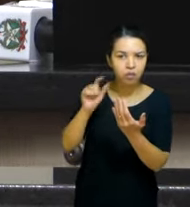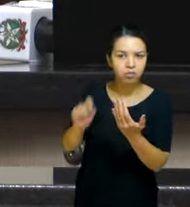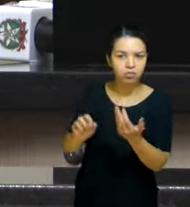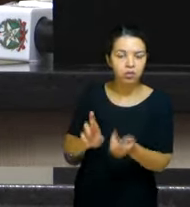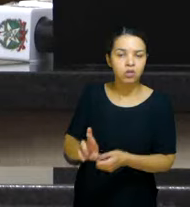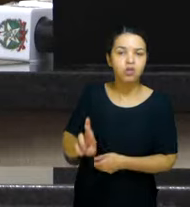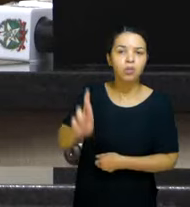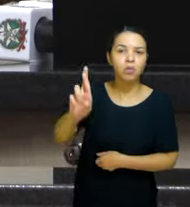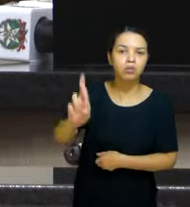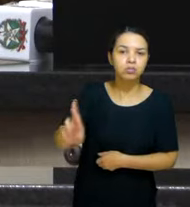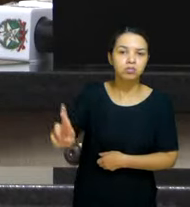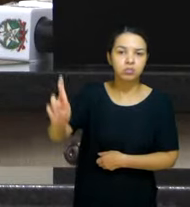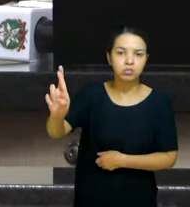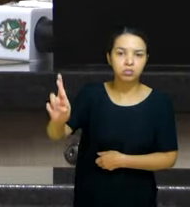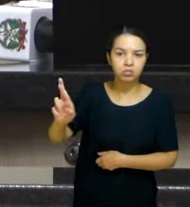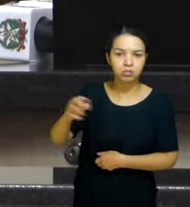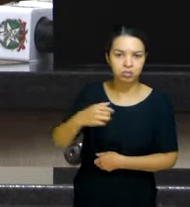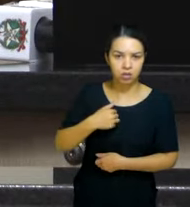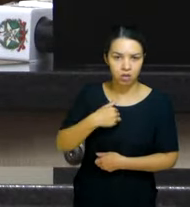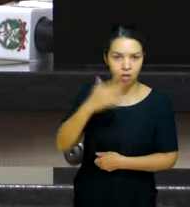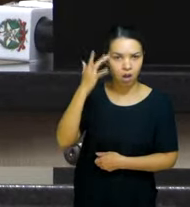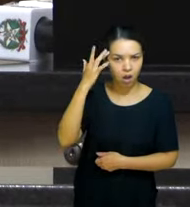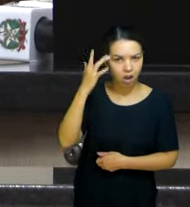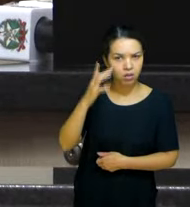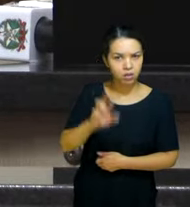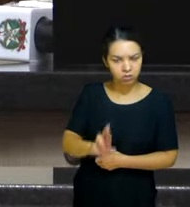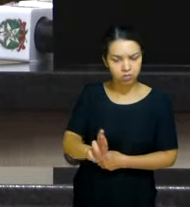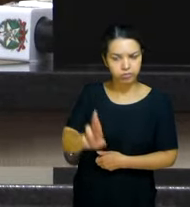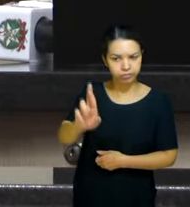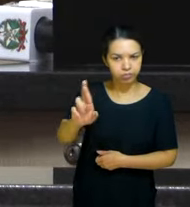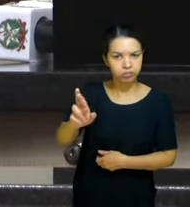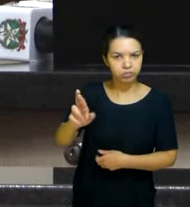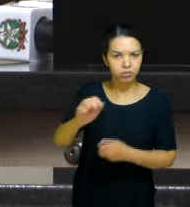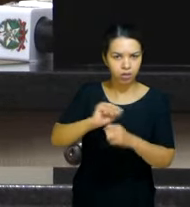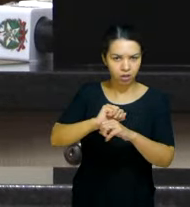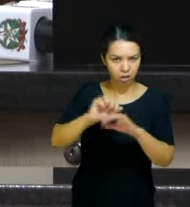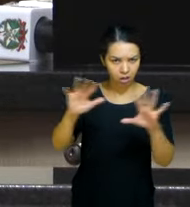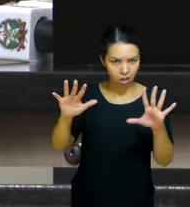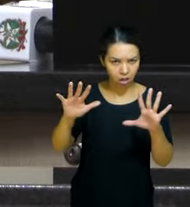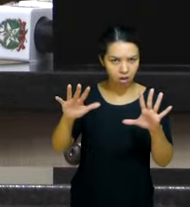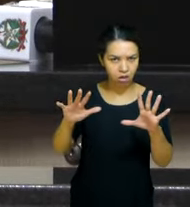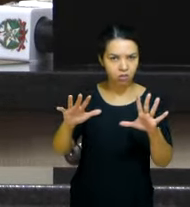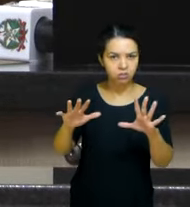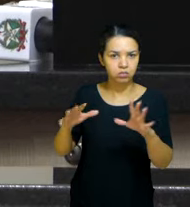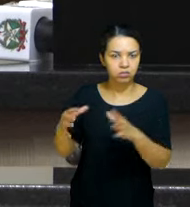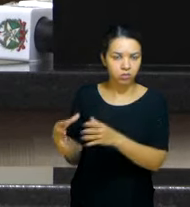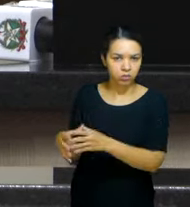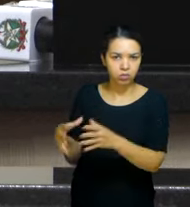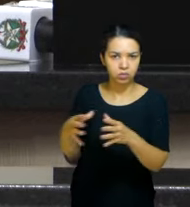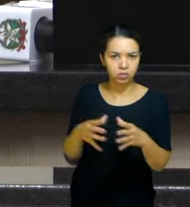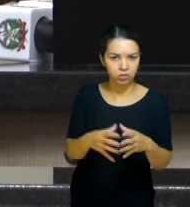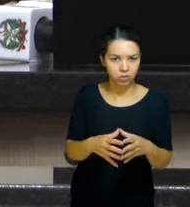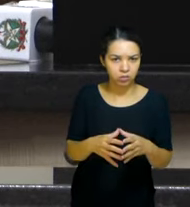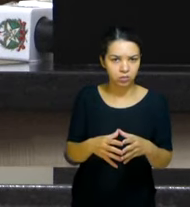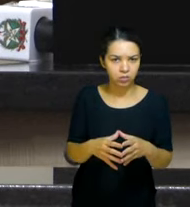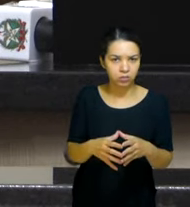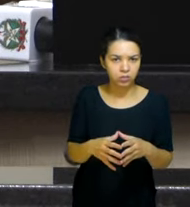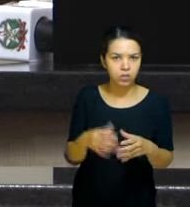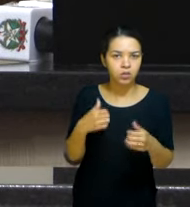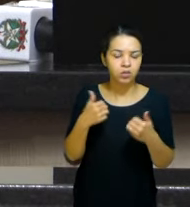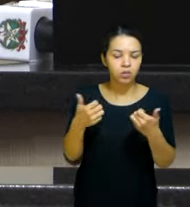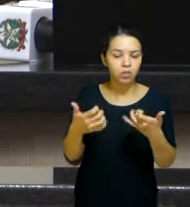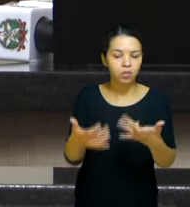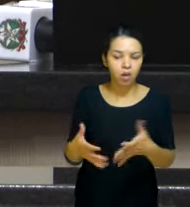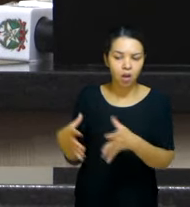essas responsabilidades já estejam relativamente claras para todos os lados. E, quando eu digo para todos